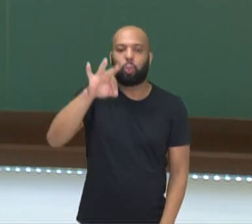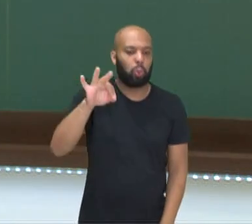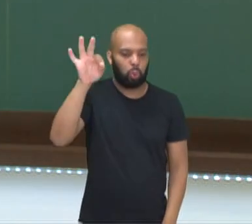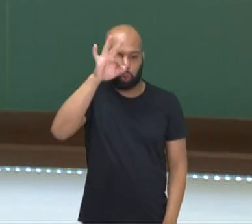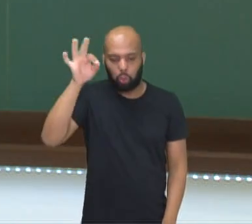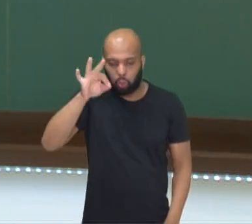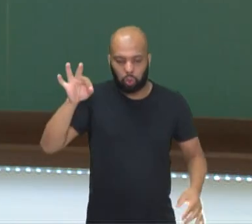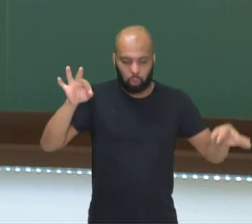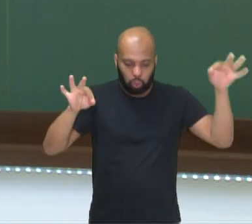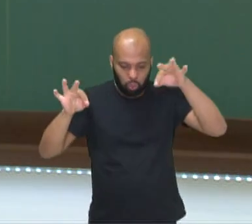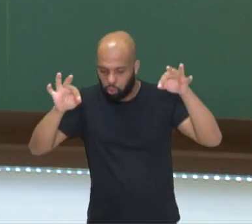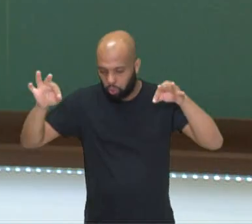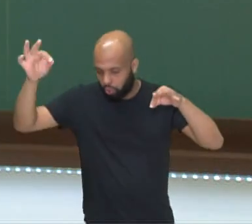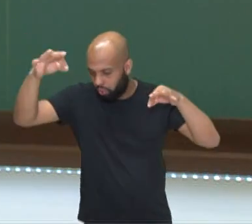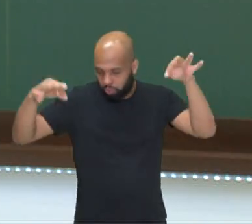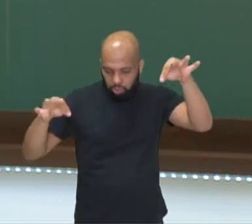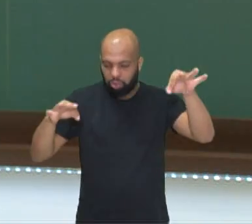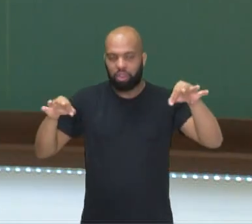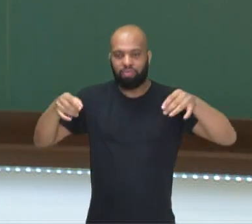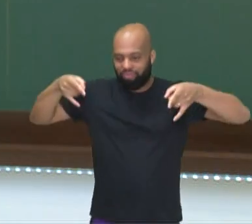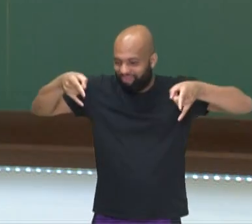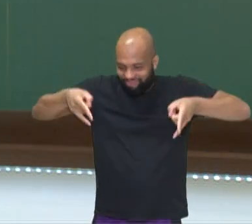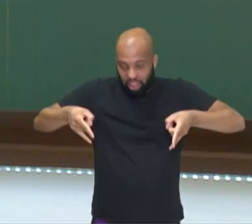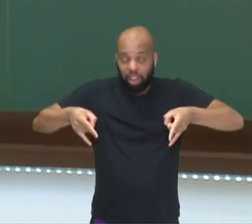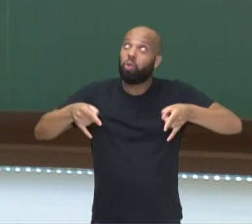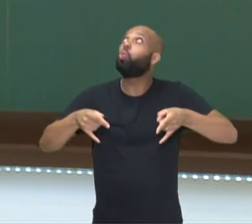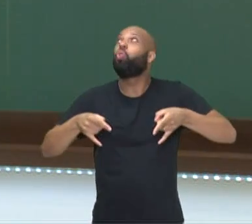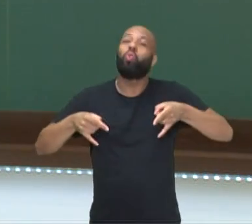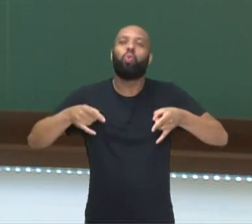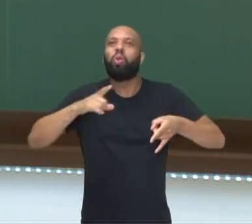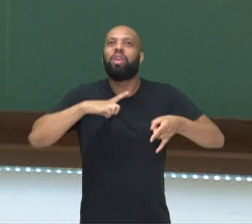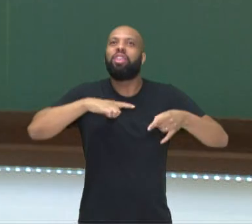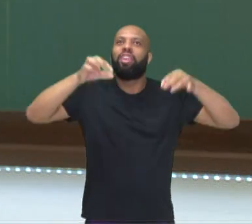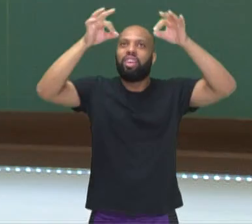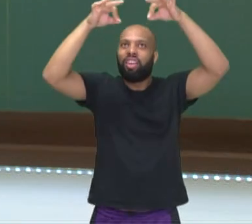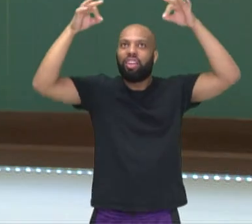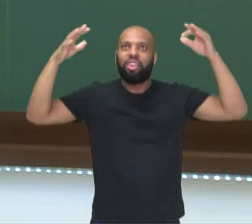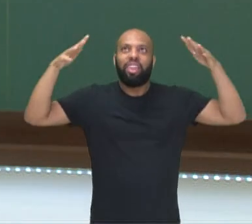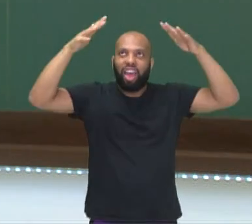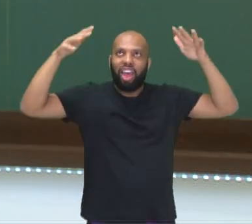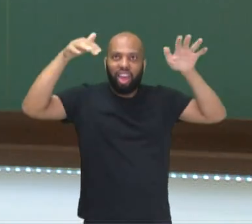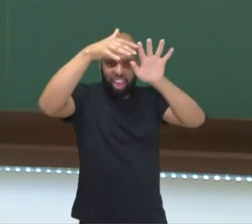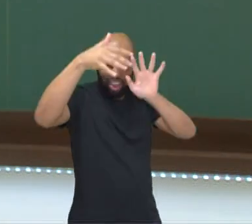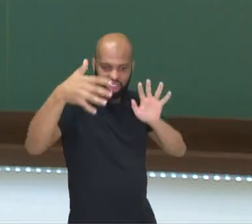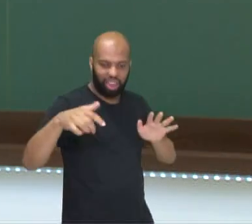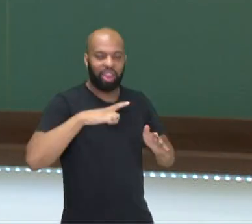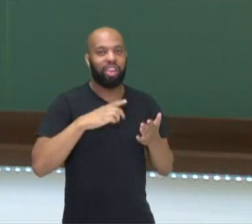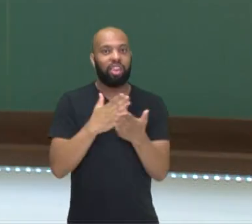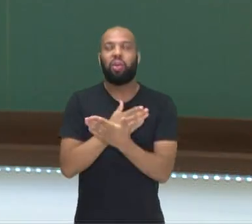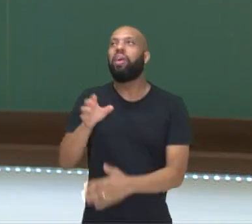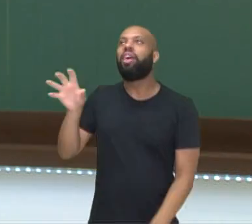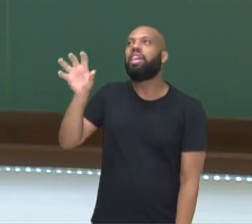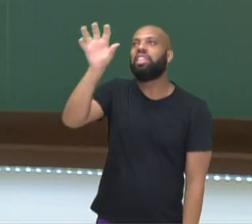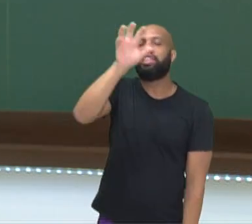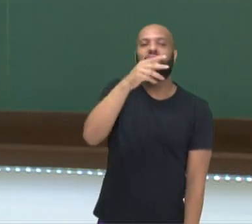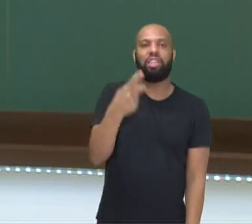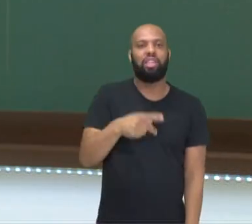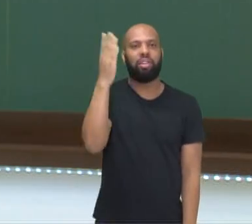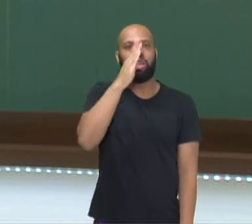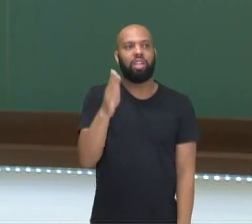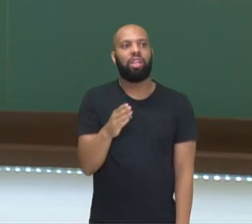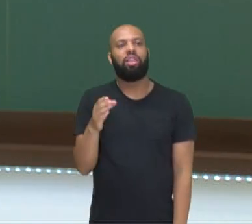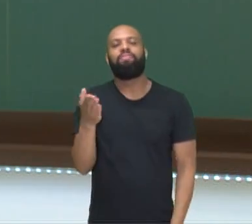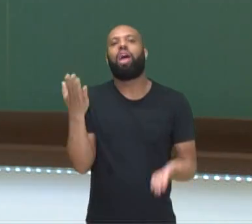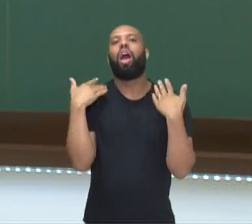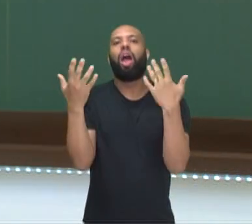que envolve as camas de algumas pessoas, é costume em algumas regiões do Brasil, que são muito quentes e as pessoas